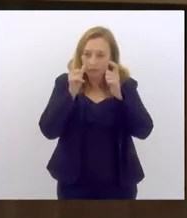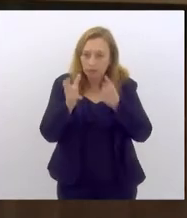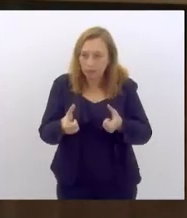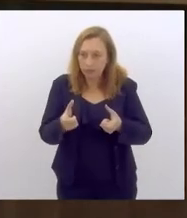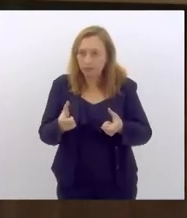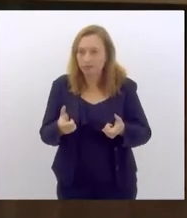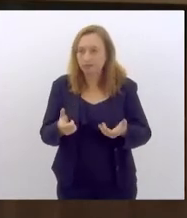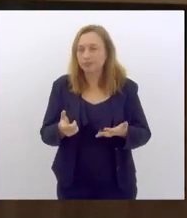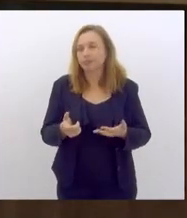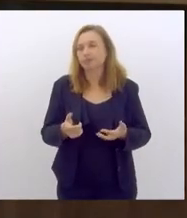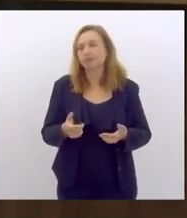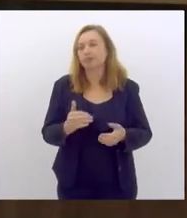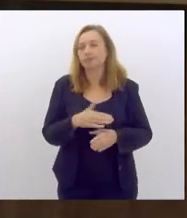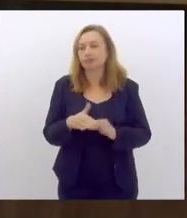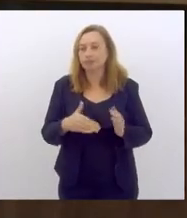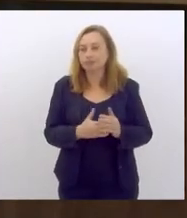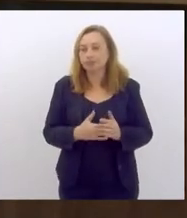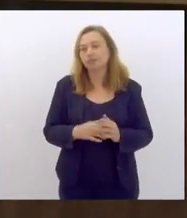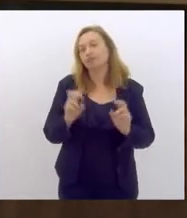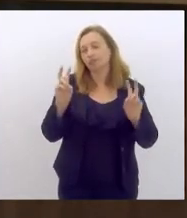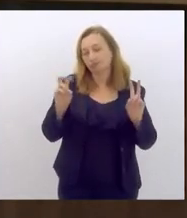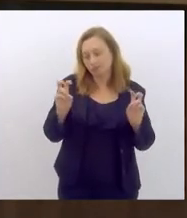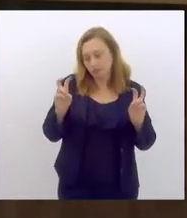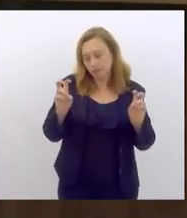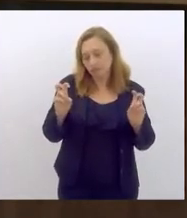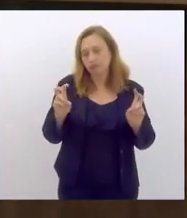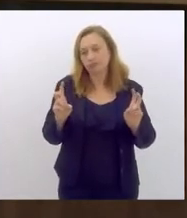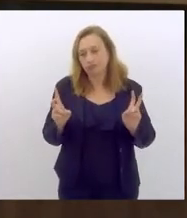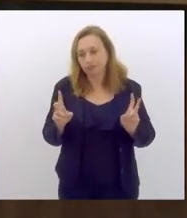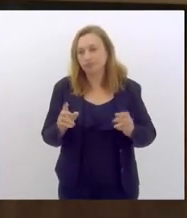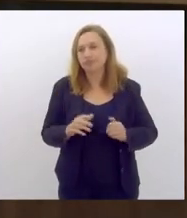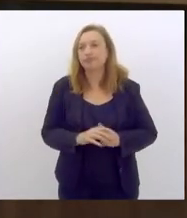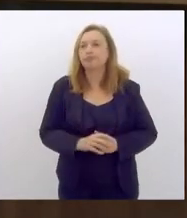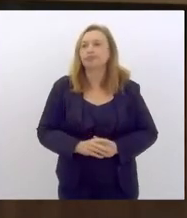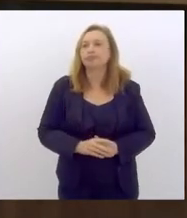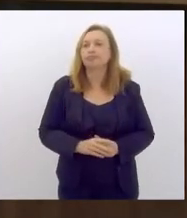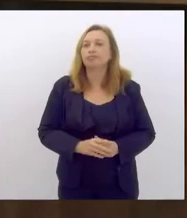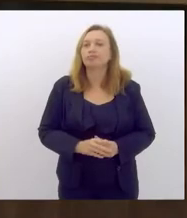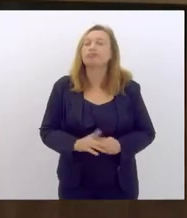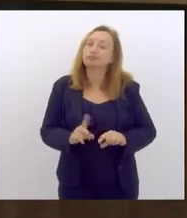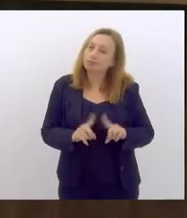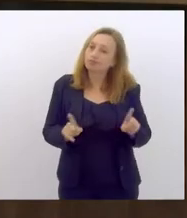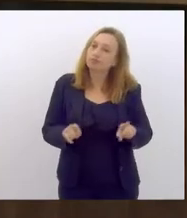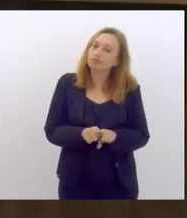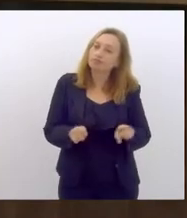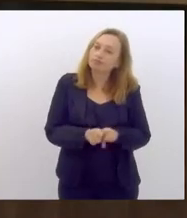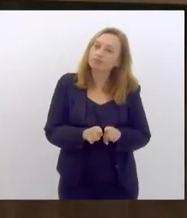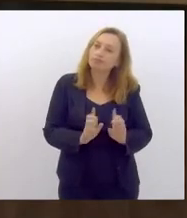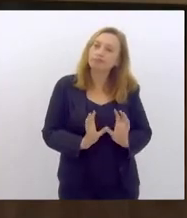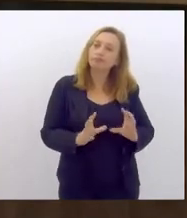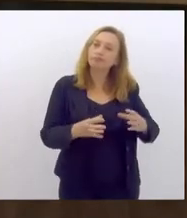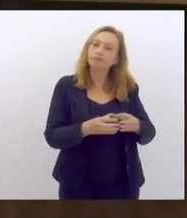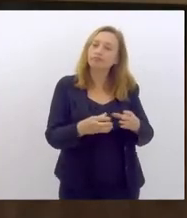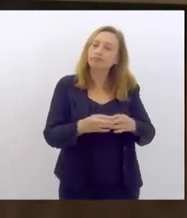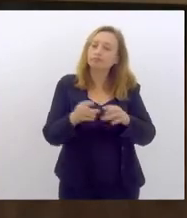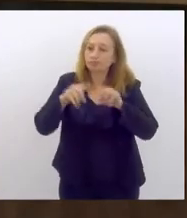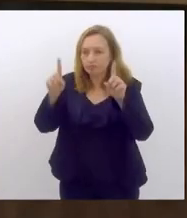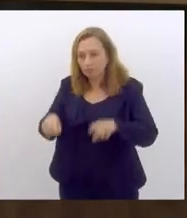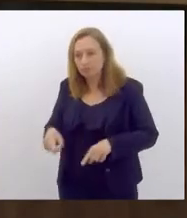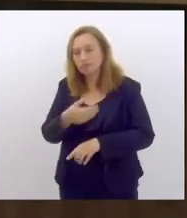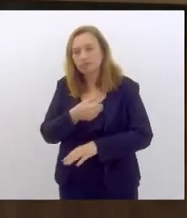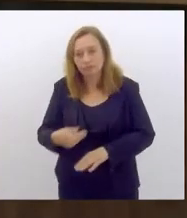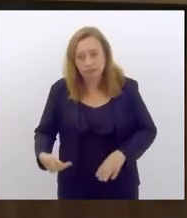né, a todos os ofícios que ali são protocolados, mas também a Comissão de Servidores